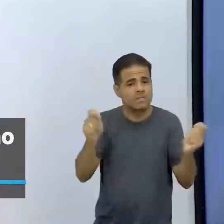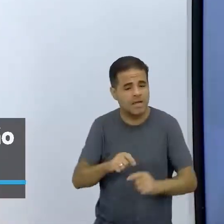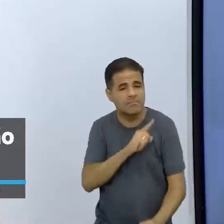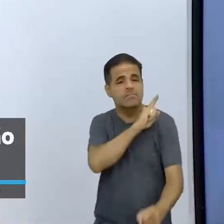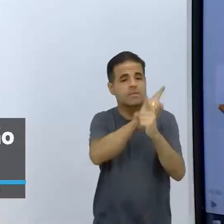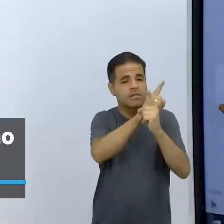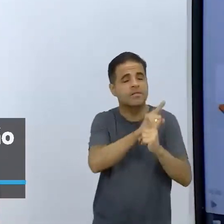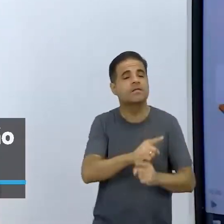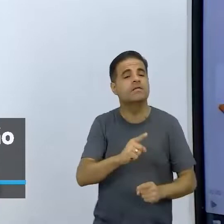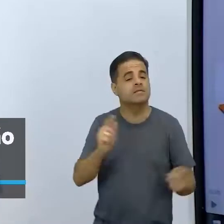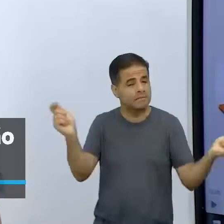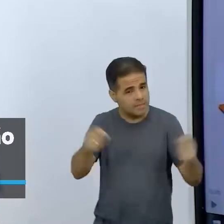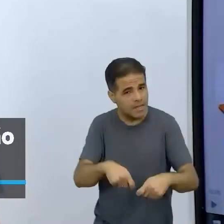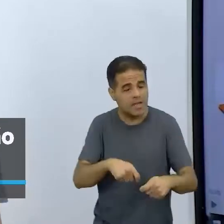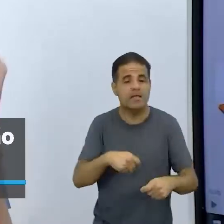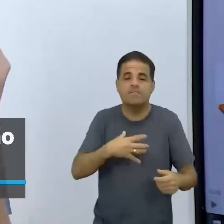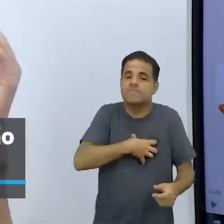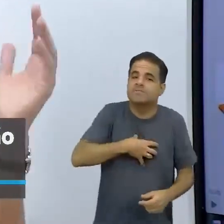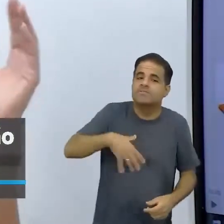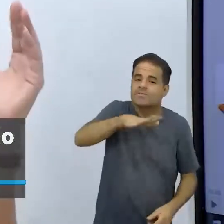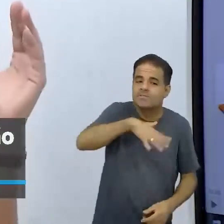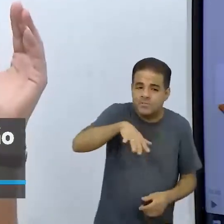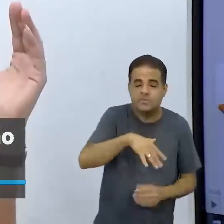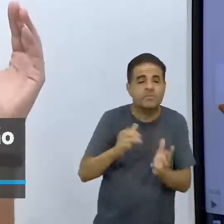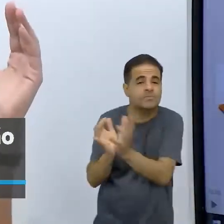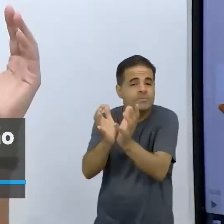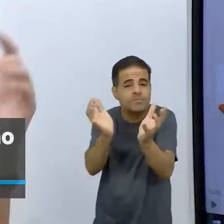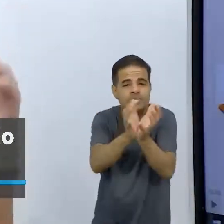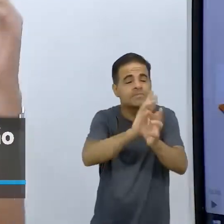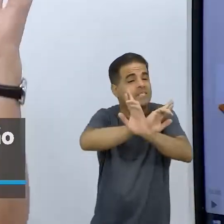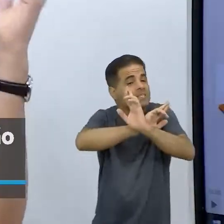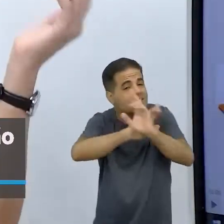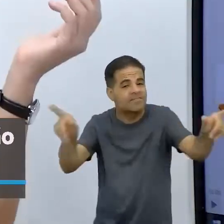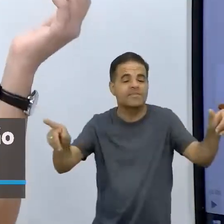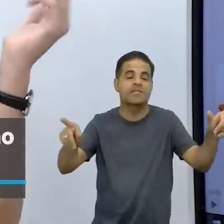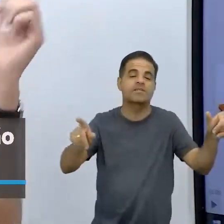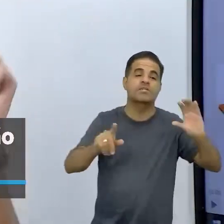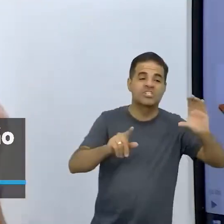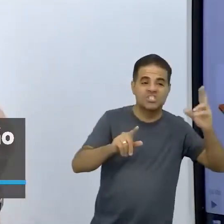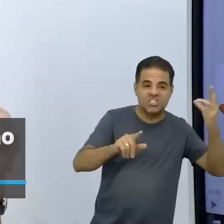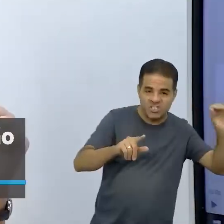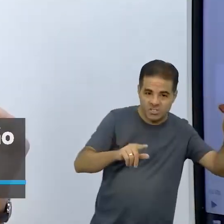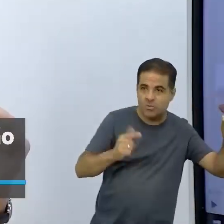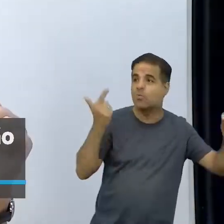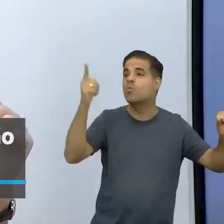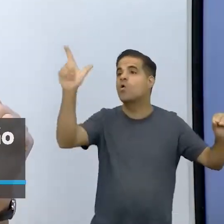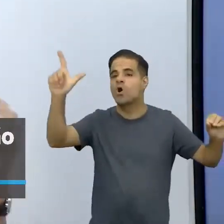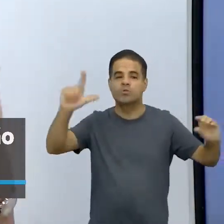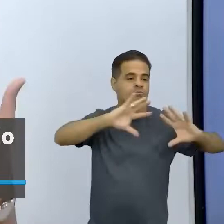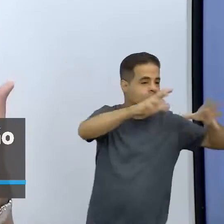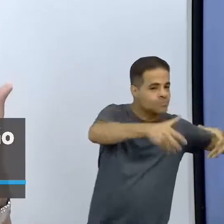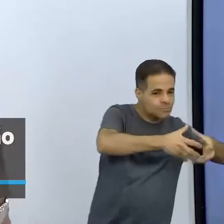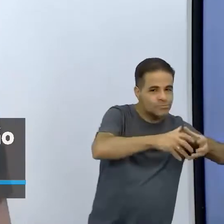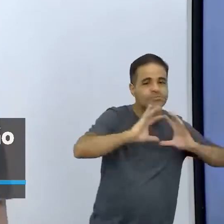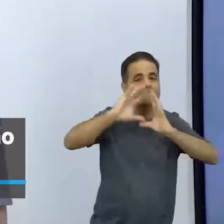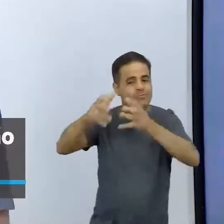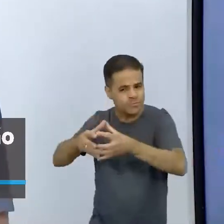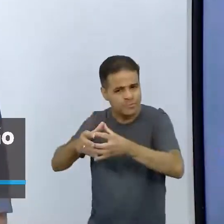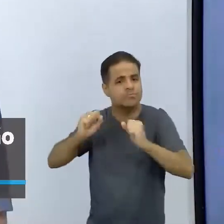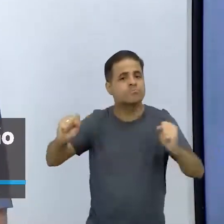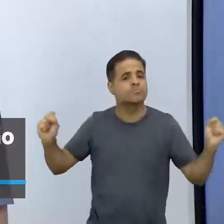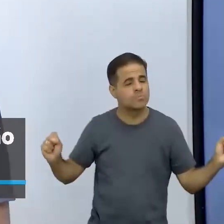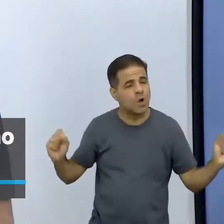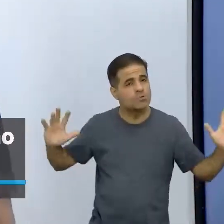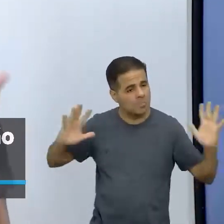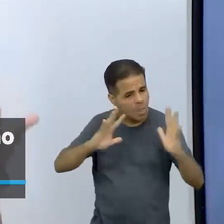sim, né? Se mesclar, mas de modo geral são públicos diferentes, né? O público do Chico é um, do Mano Brown é outro. De novo, podem se